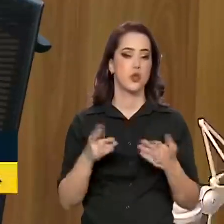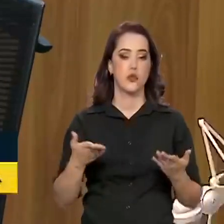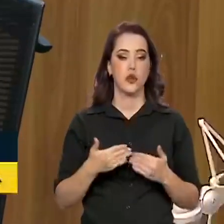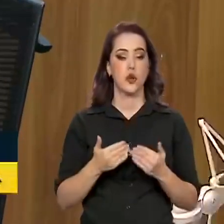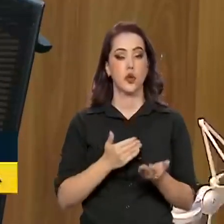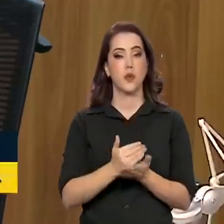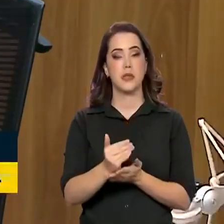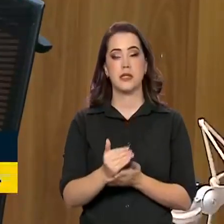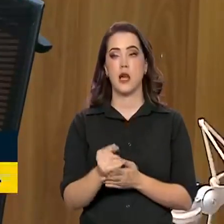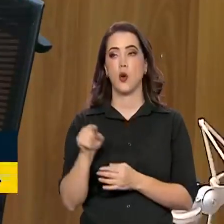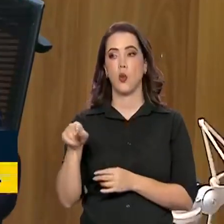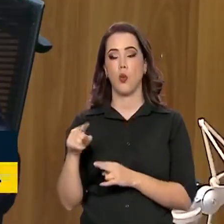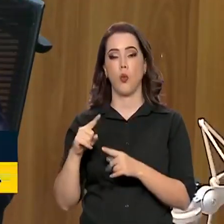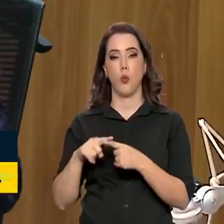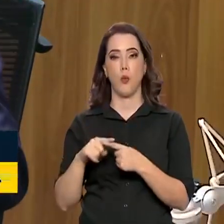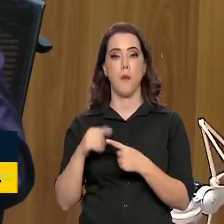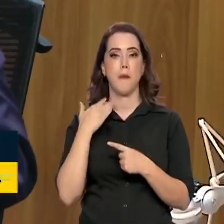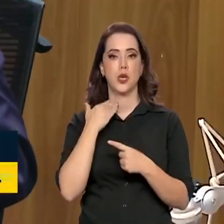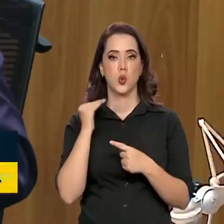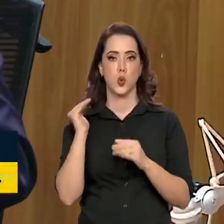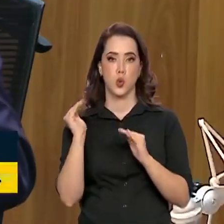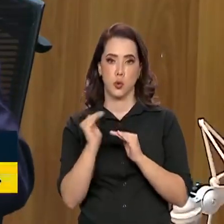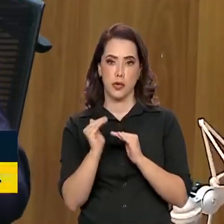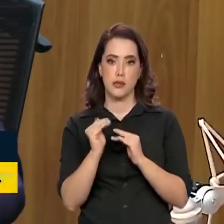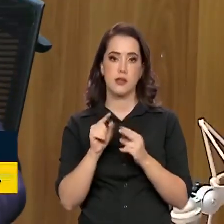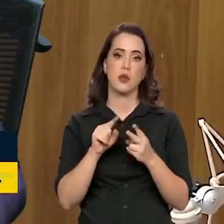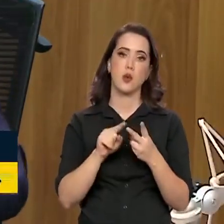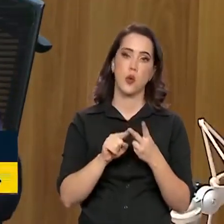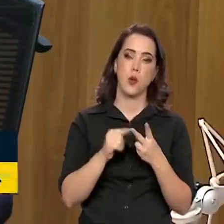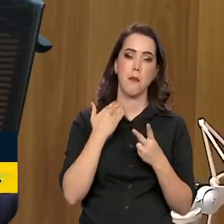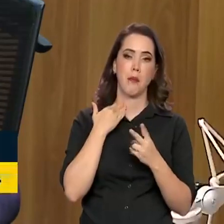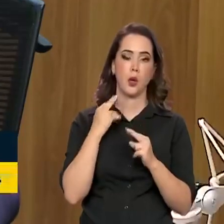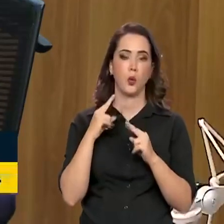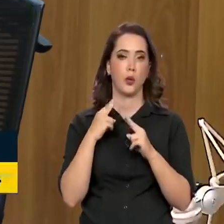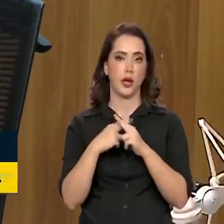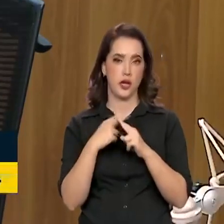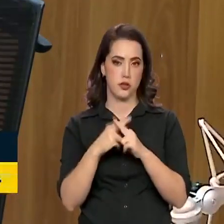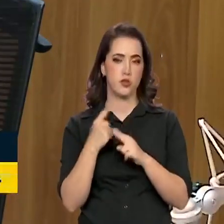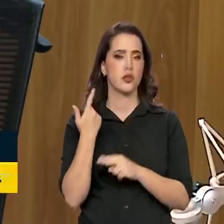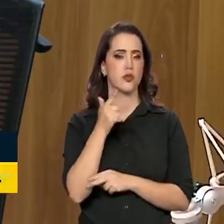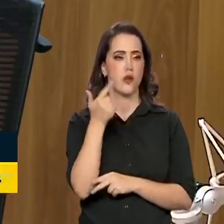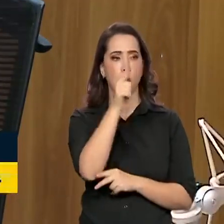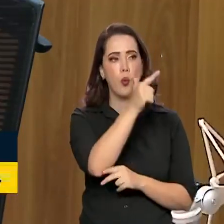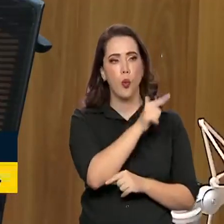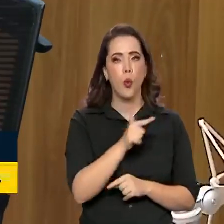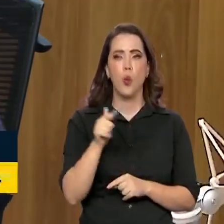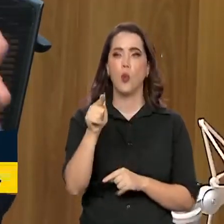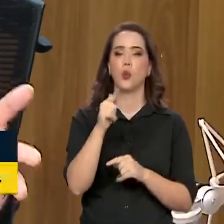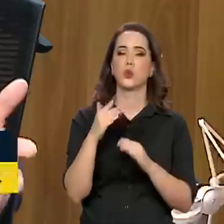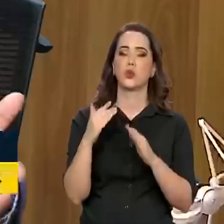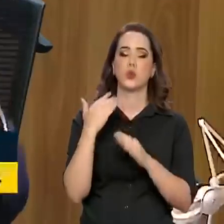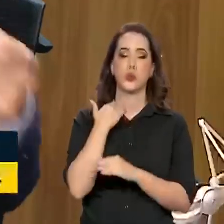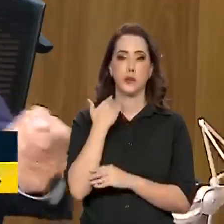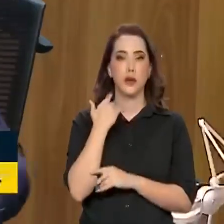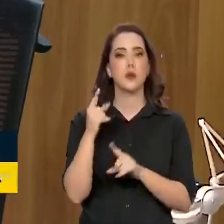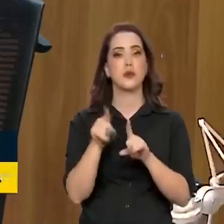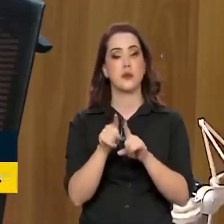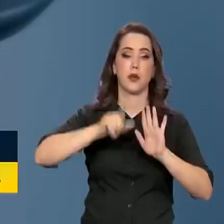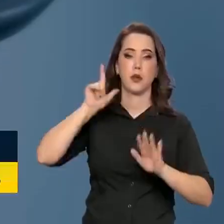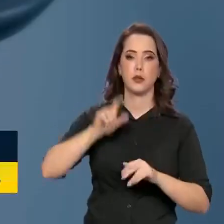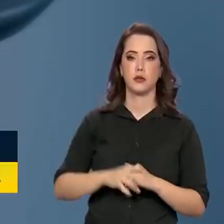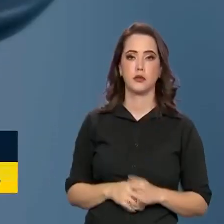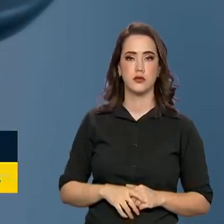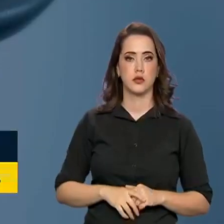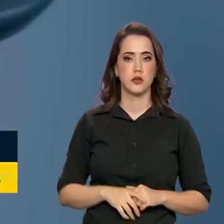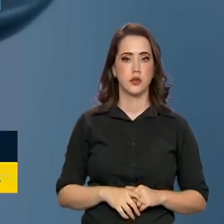o Banco do Brasil e Caixa. E nós vamos estender para todos os bancos, nós já estamos negociando com a Febraban, que já fazem esse serviço de pagamento.